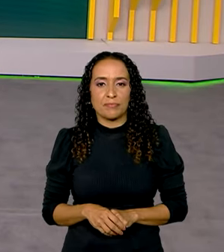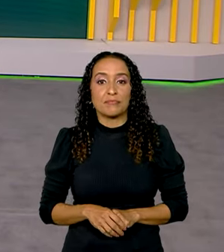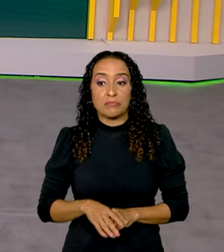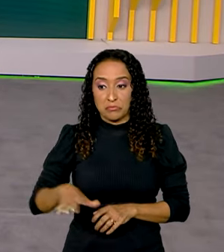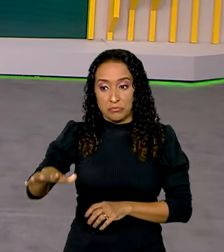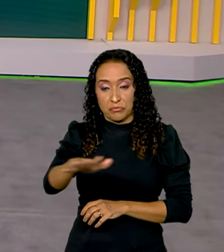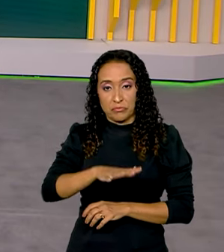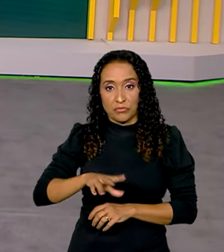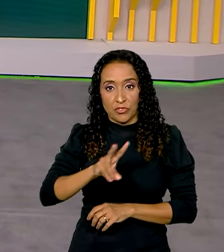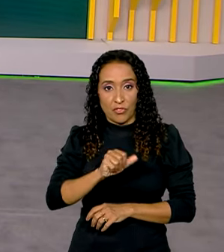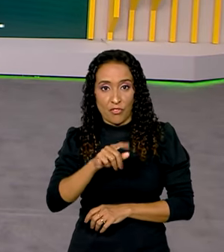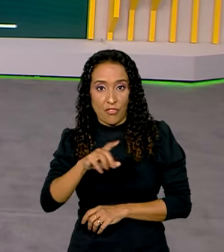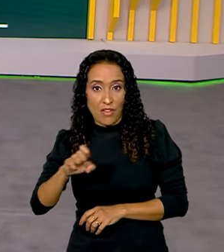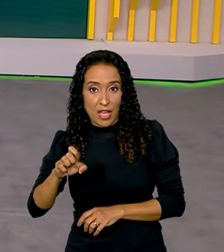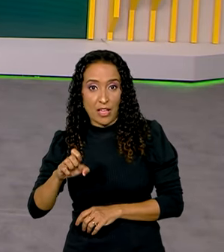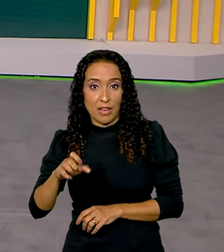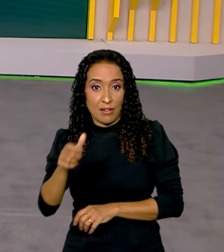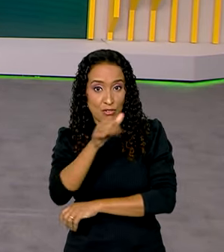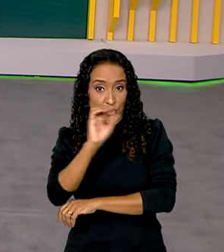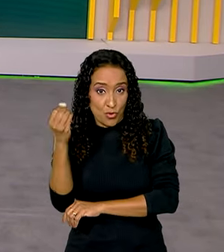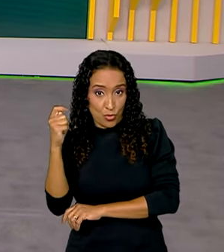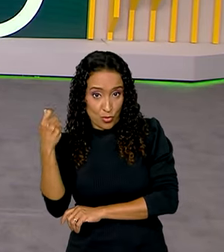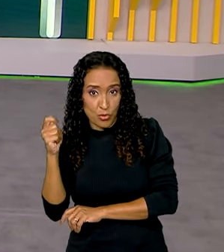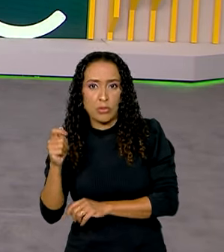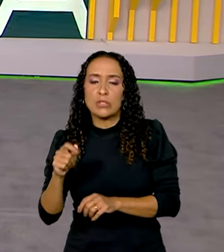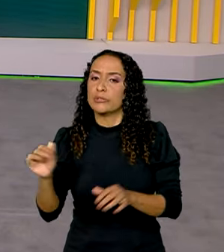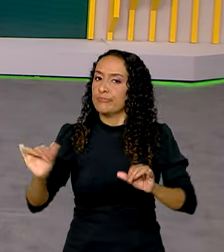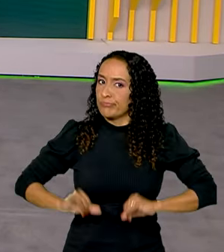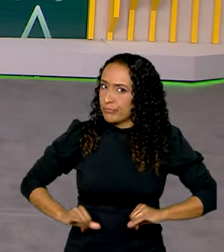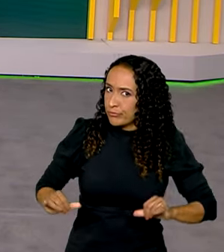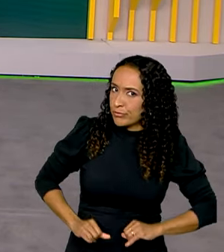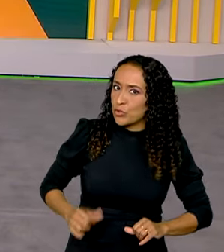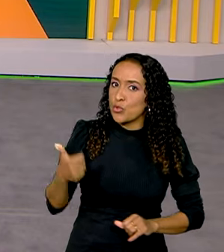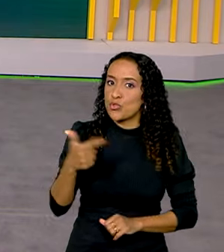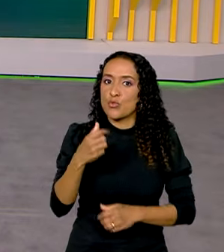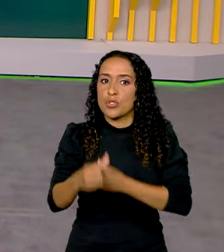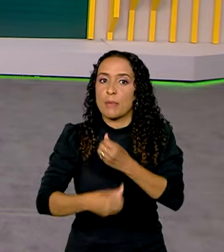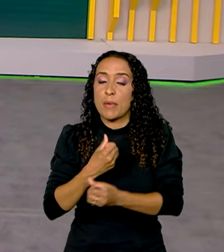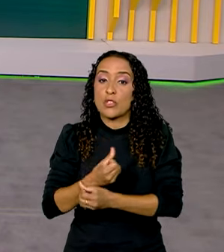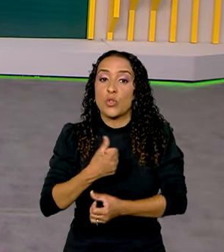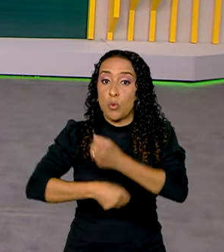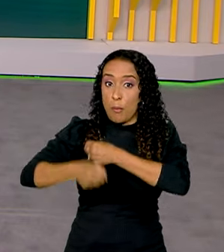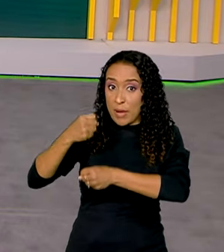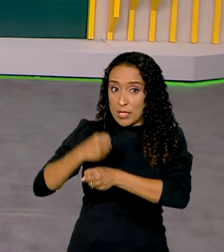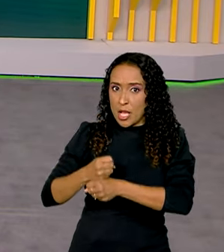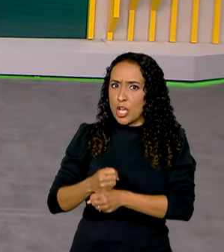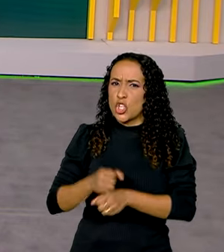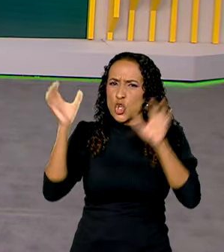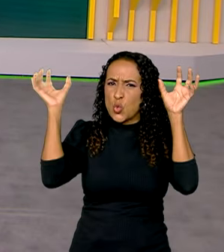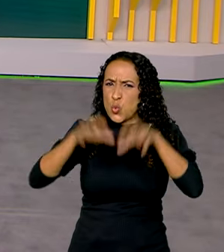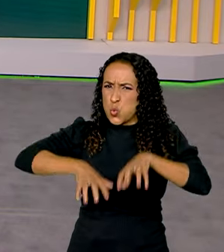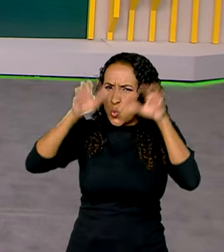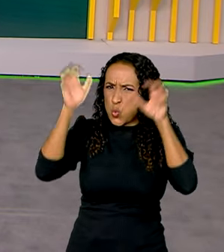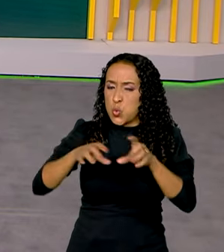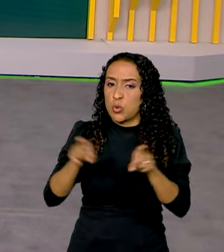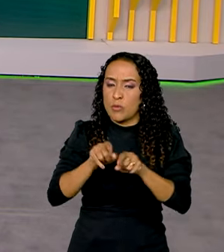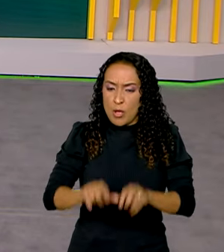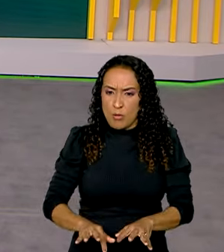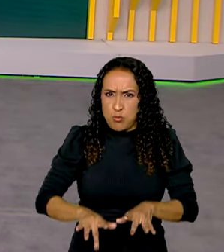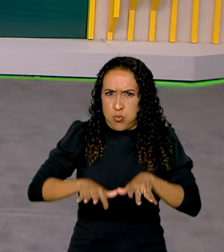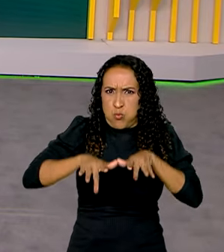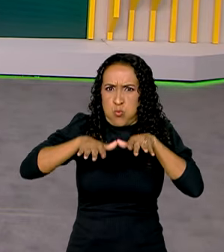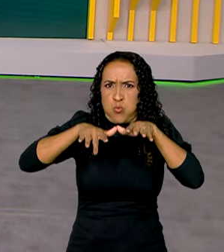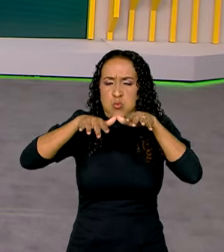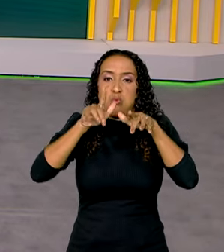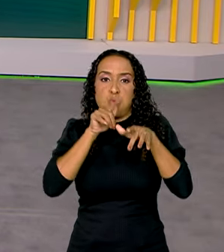A região do Vale do Taquari, no Rio Grande do Sul, sofreu no segundo semestre do ano passado fortes chuvas e